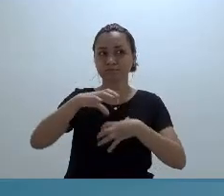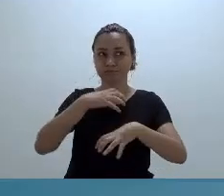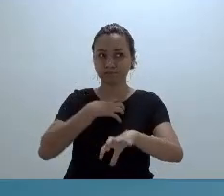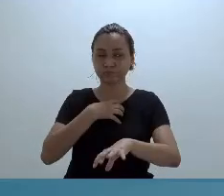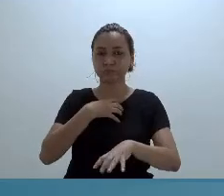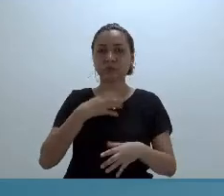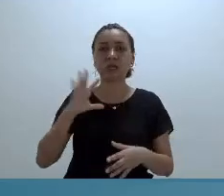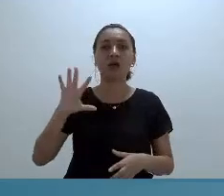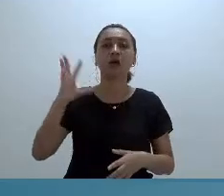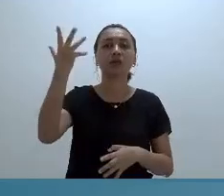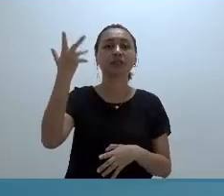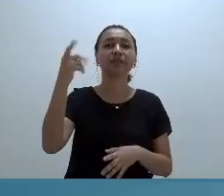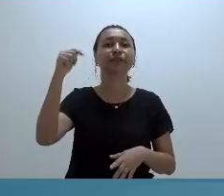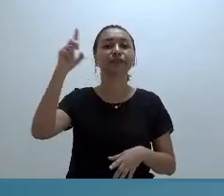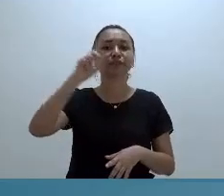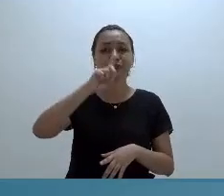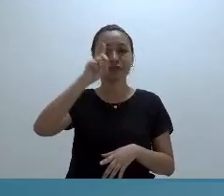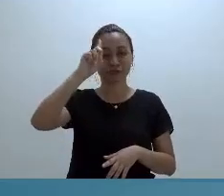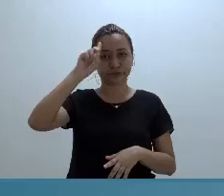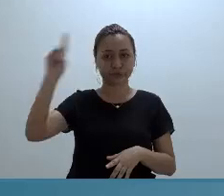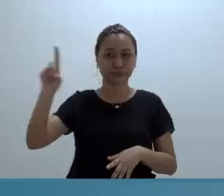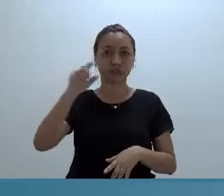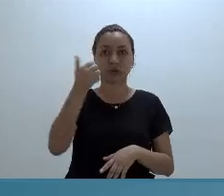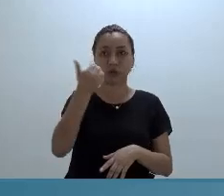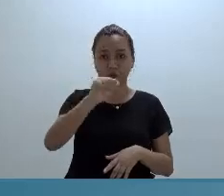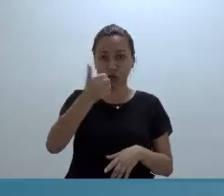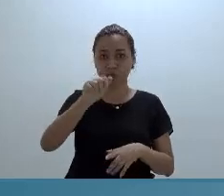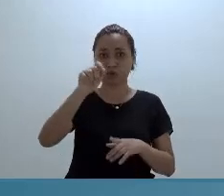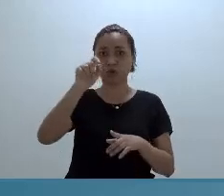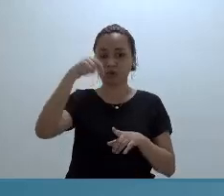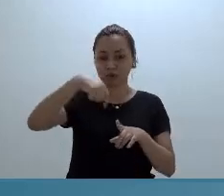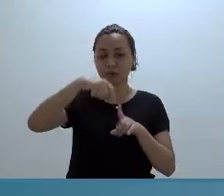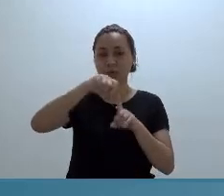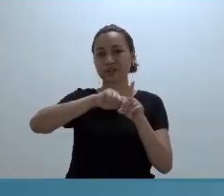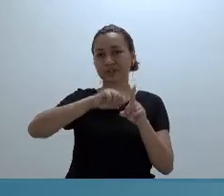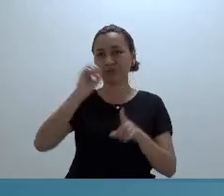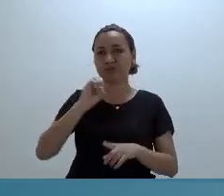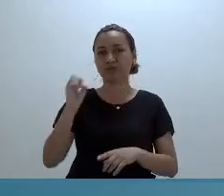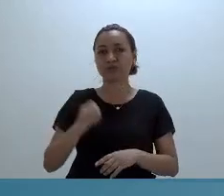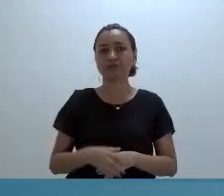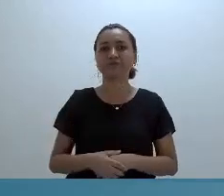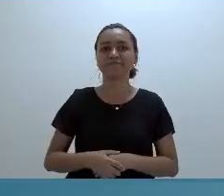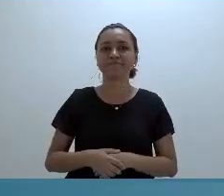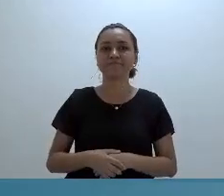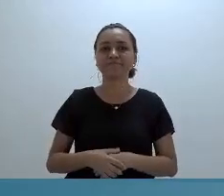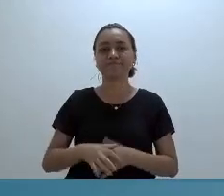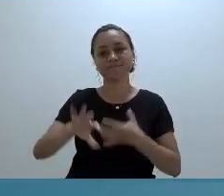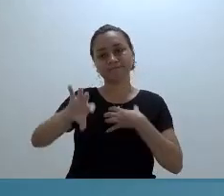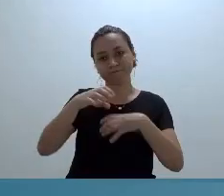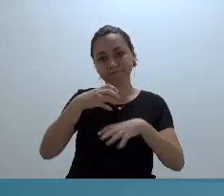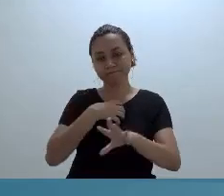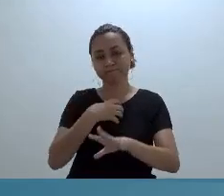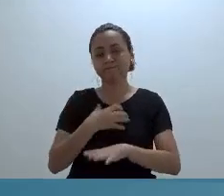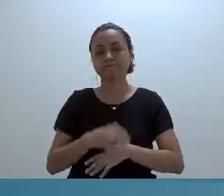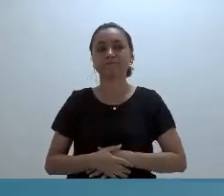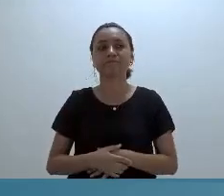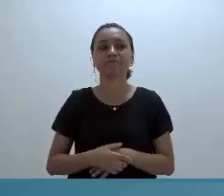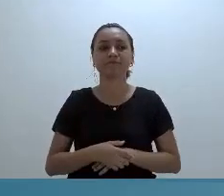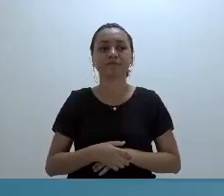ano. Deputado, eu tenho que fazer uma palavra para a presidência a respeito desse voto pesado. Uma manifestação em contrário.